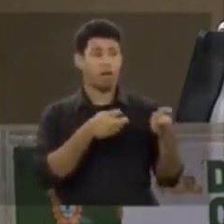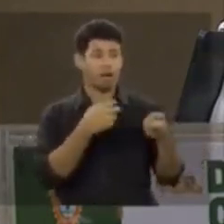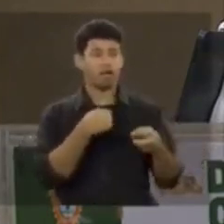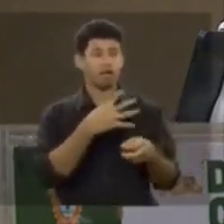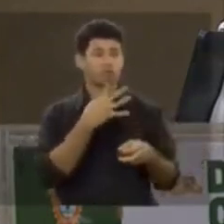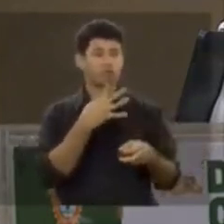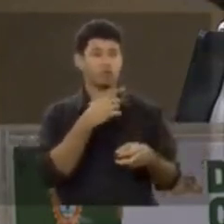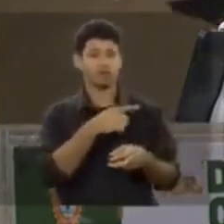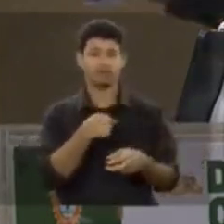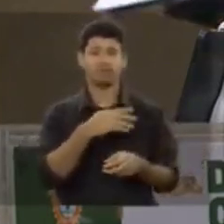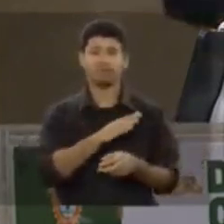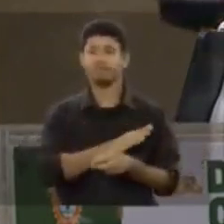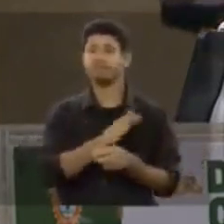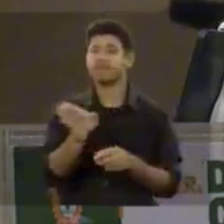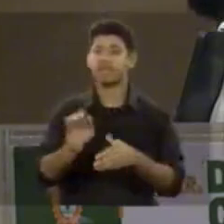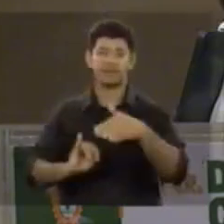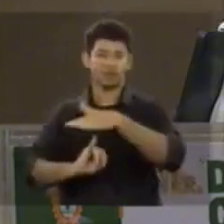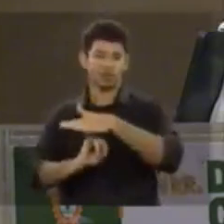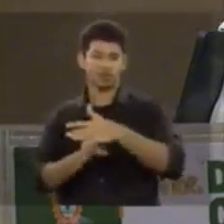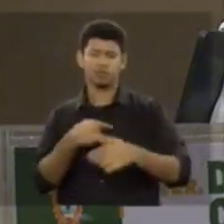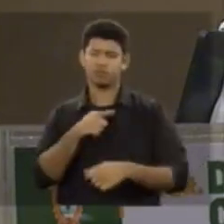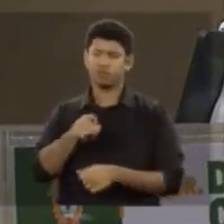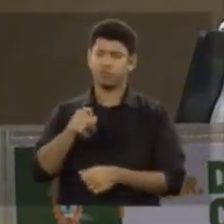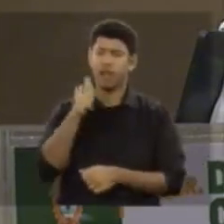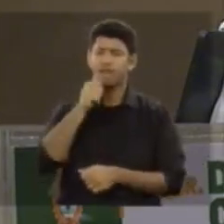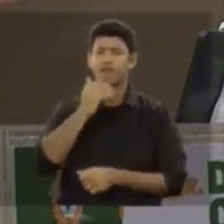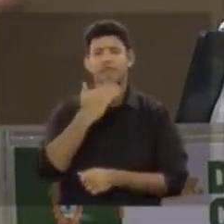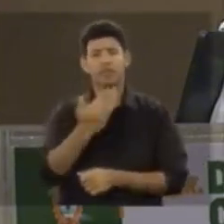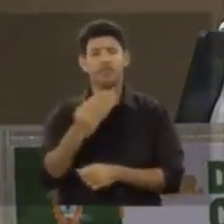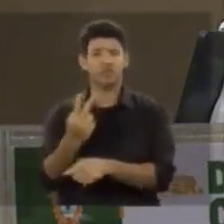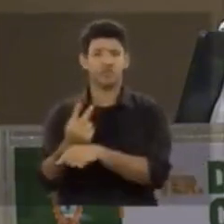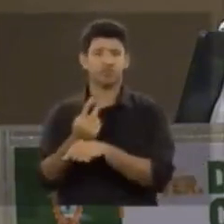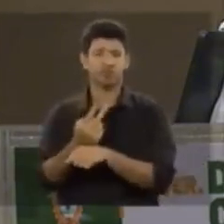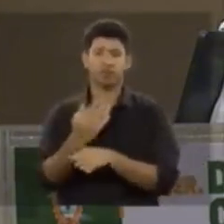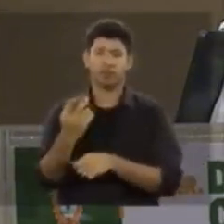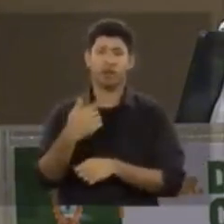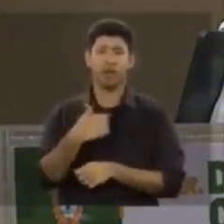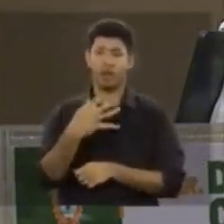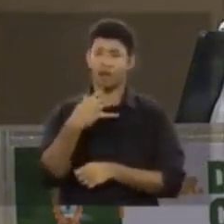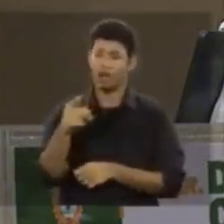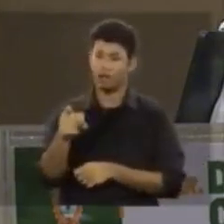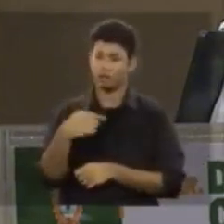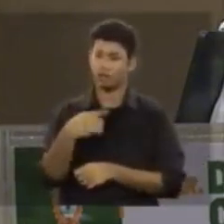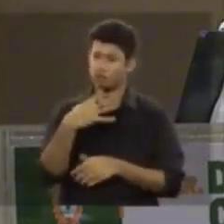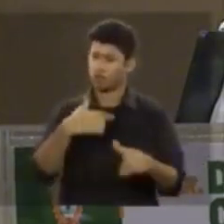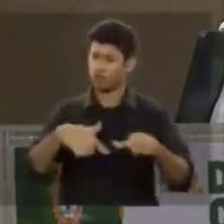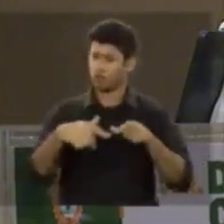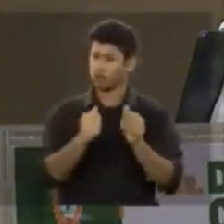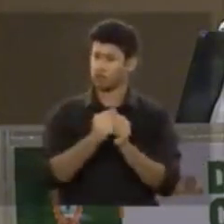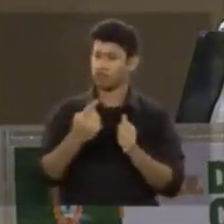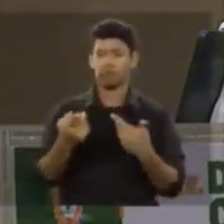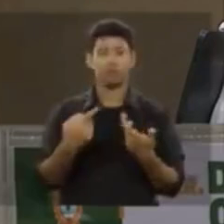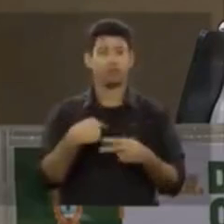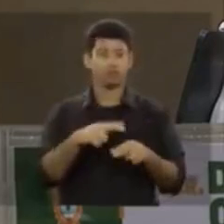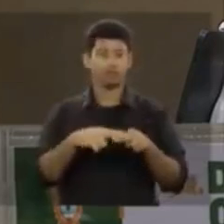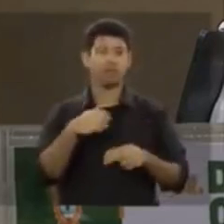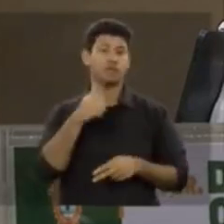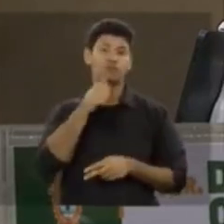pedindo ajuda e a dona da aqui ela sentada ali do outro